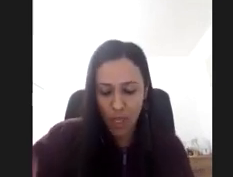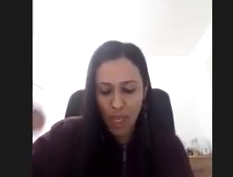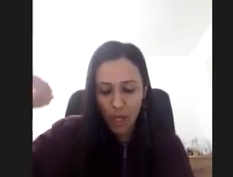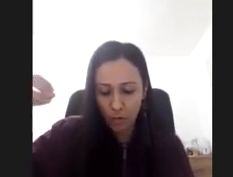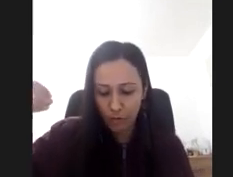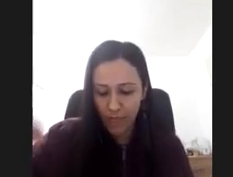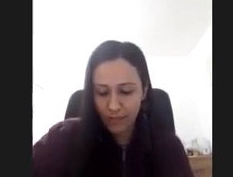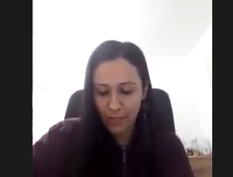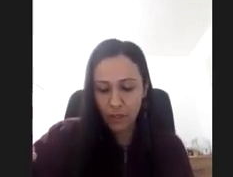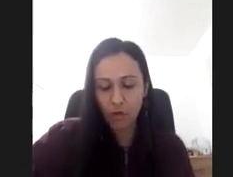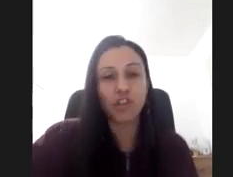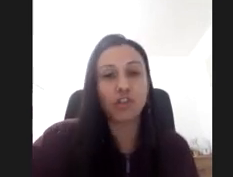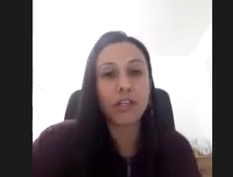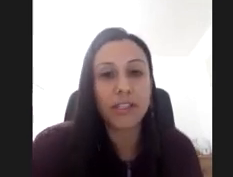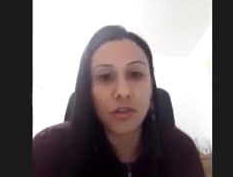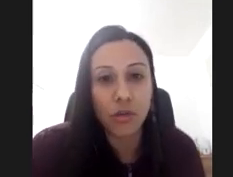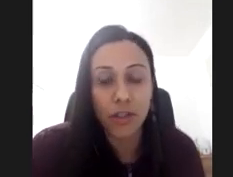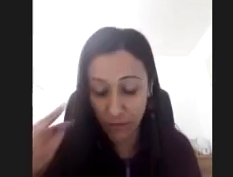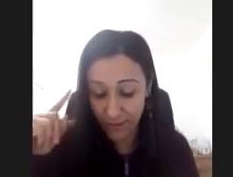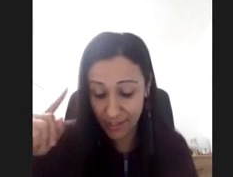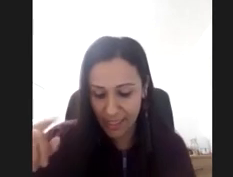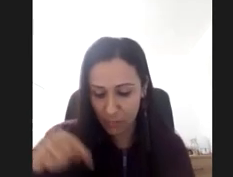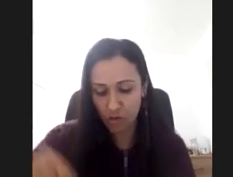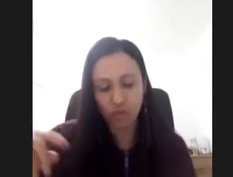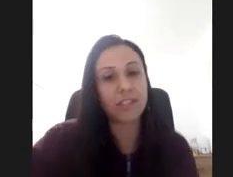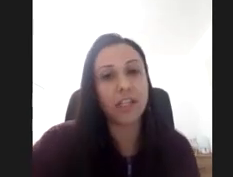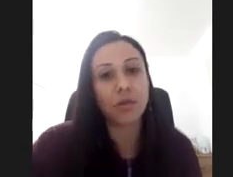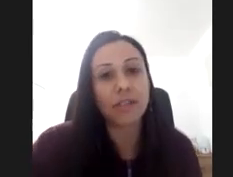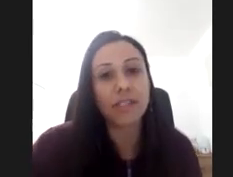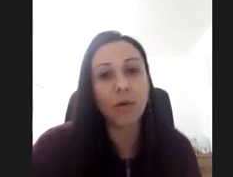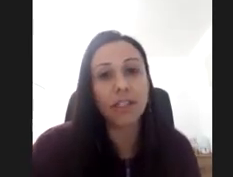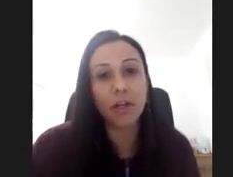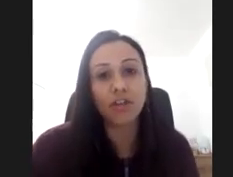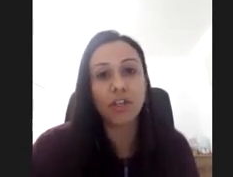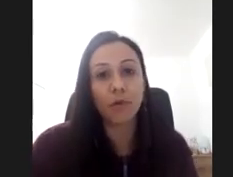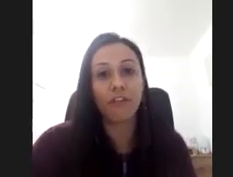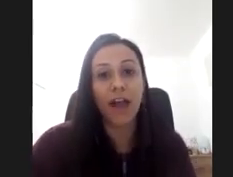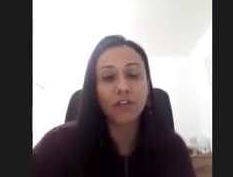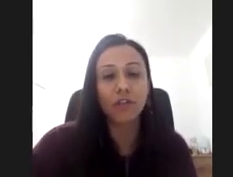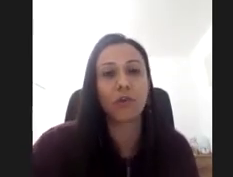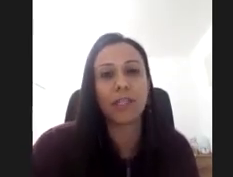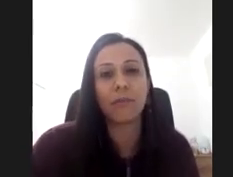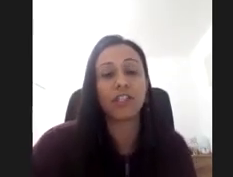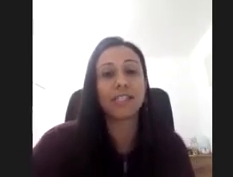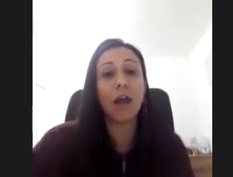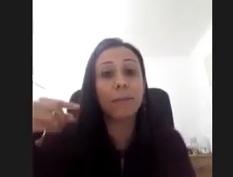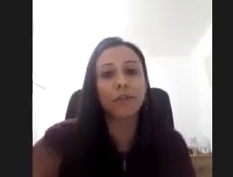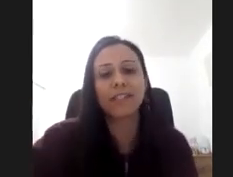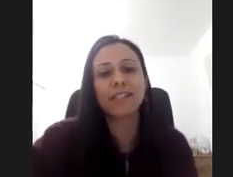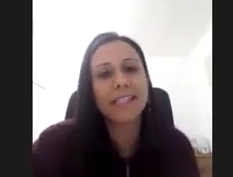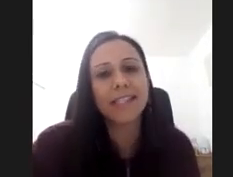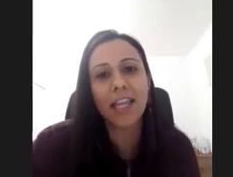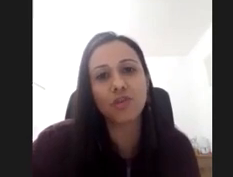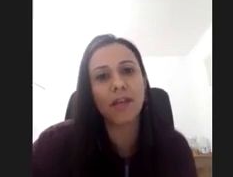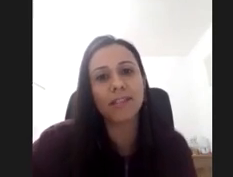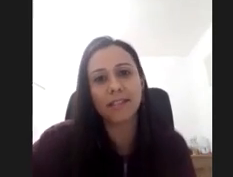com 90 milhões de solicitações, 96 milhões de solicitações e 50 milhões de aprovados para o renda emergencial, a importância